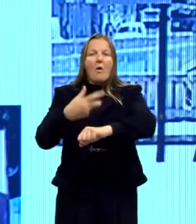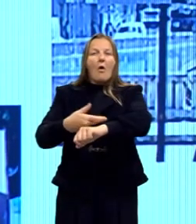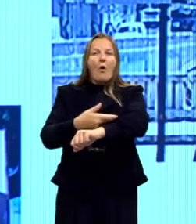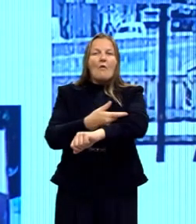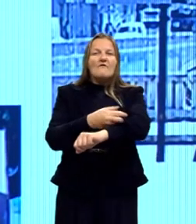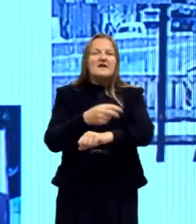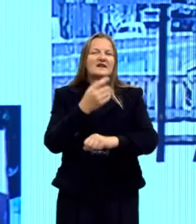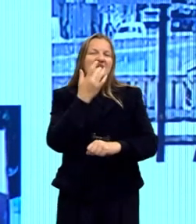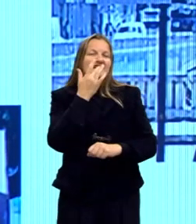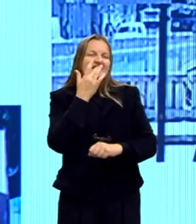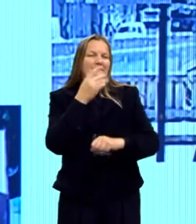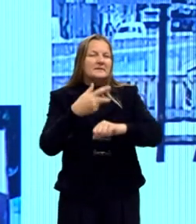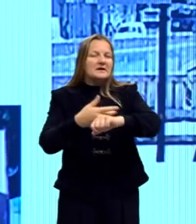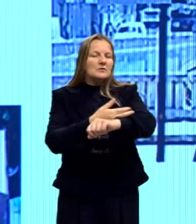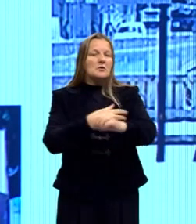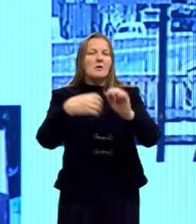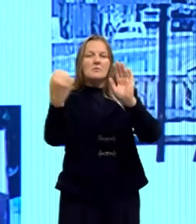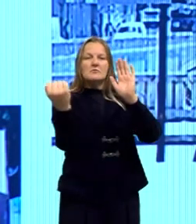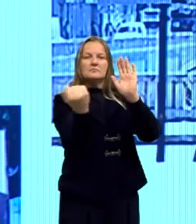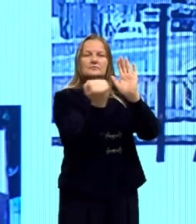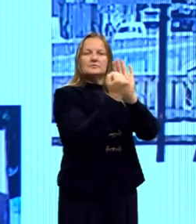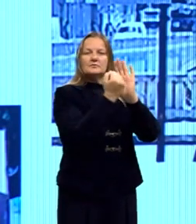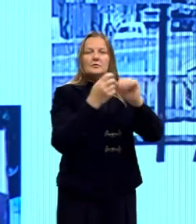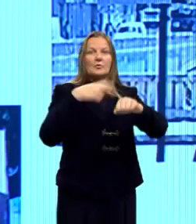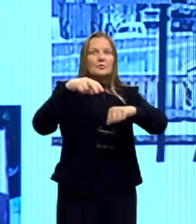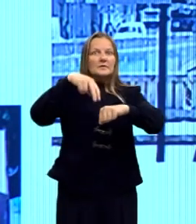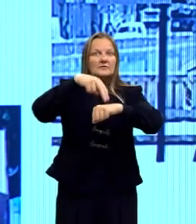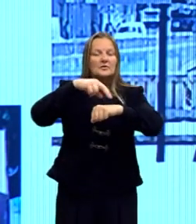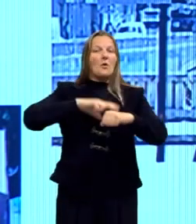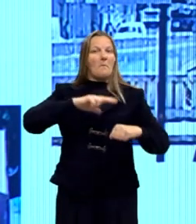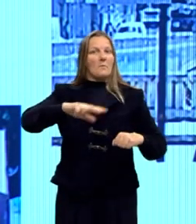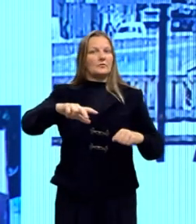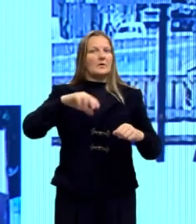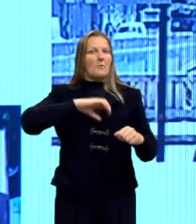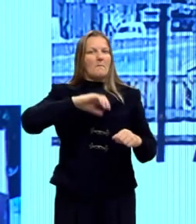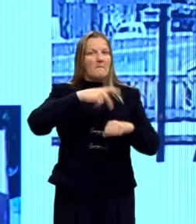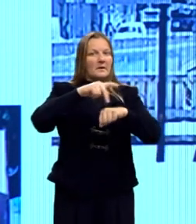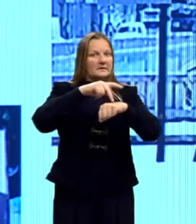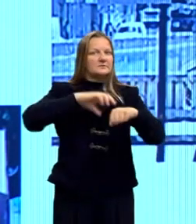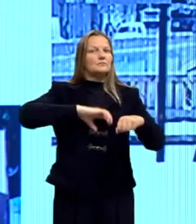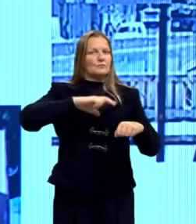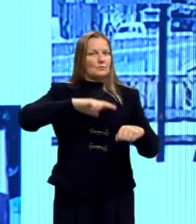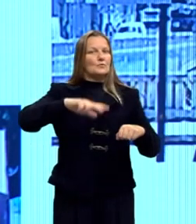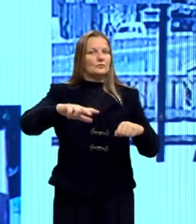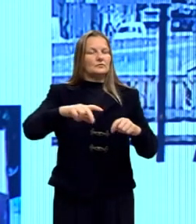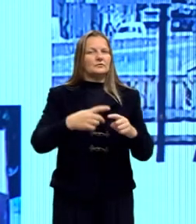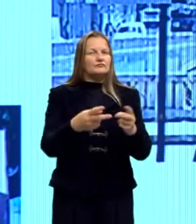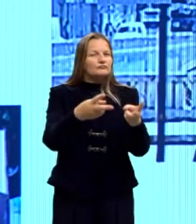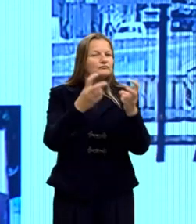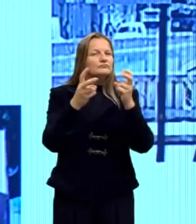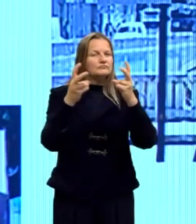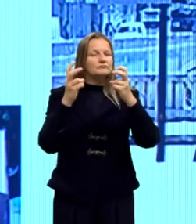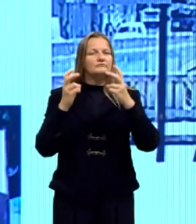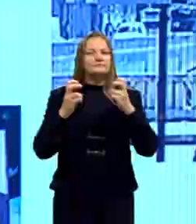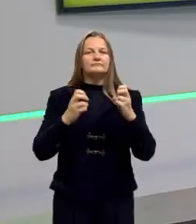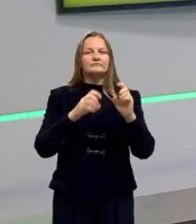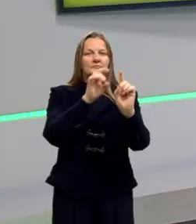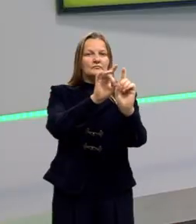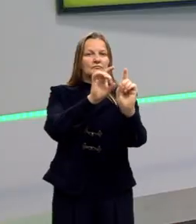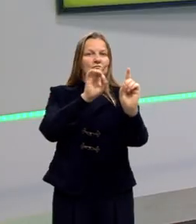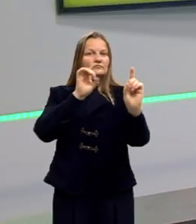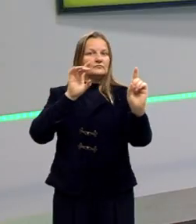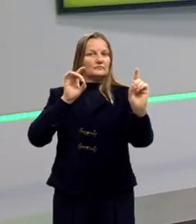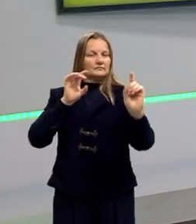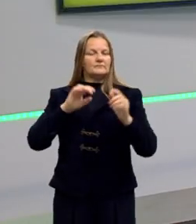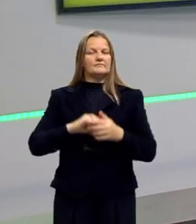ovelha branca como sendo o símbolo Nacional lá em Portugal isso tá pessoal é bem notório essa a